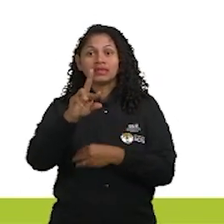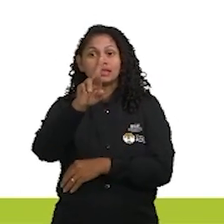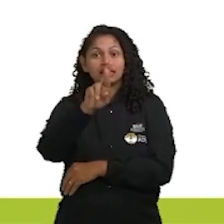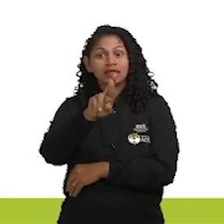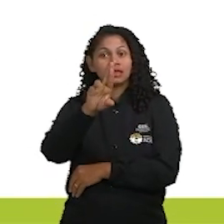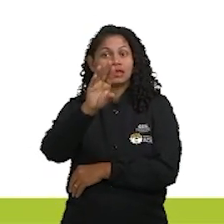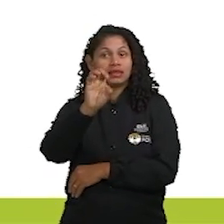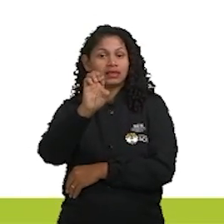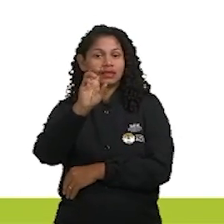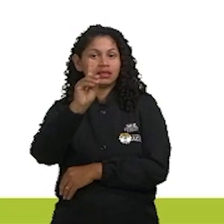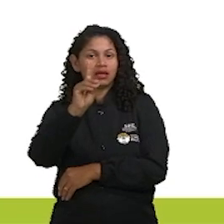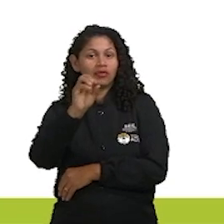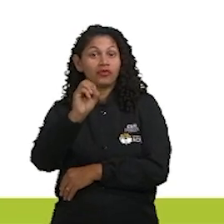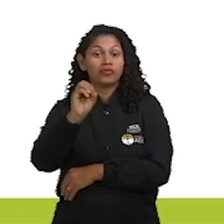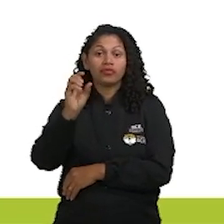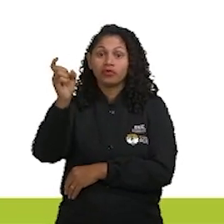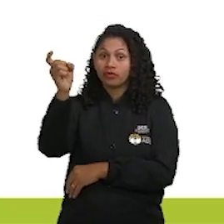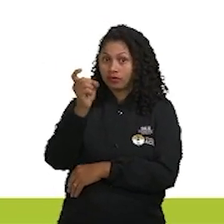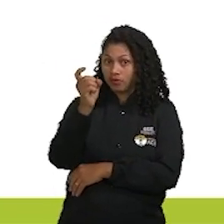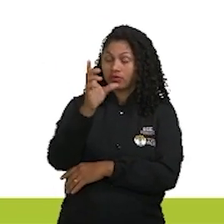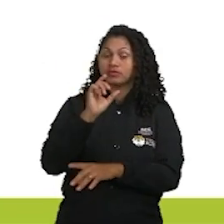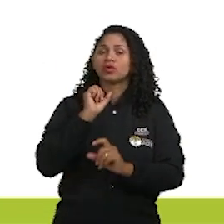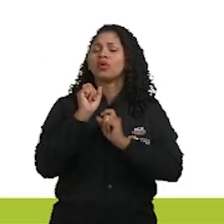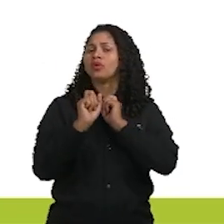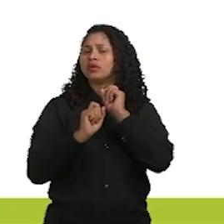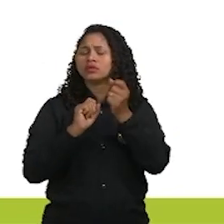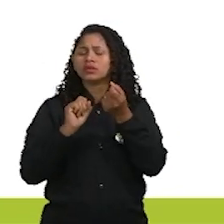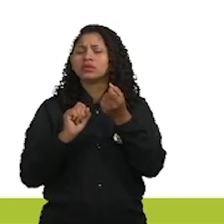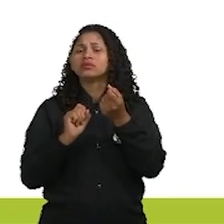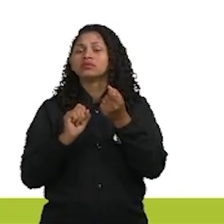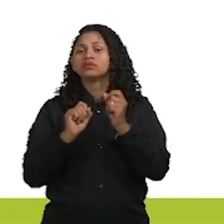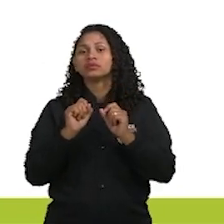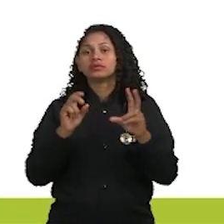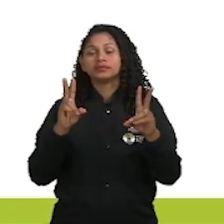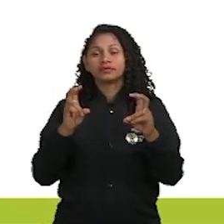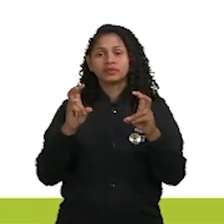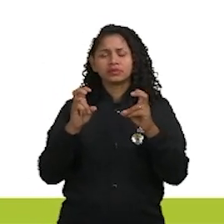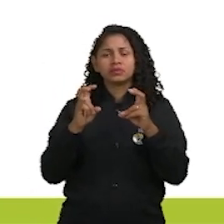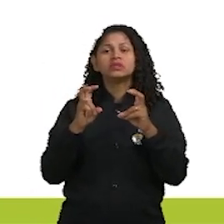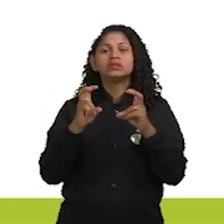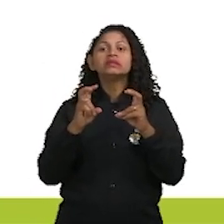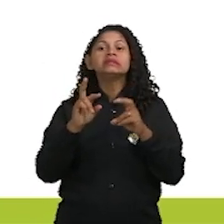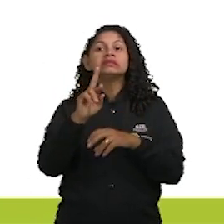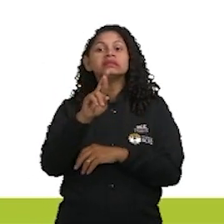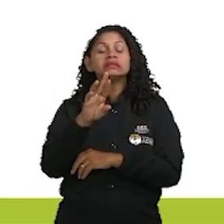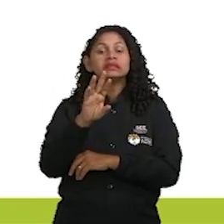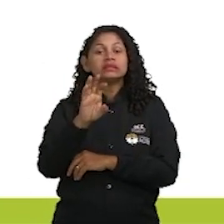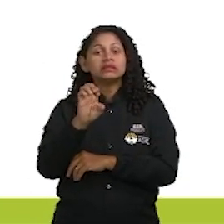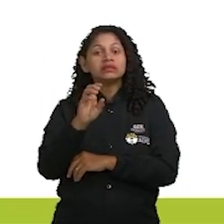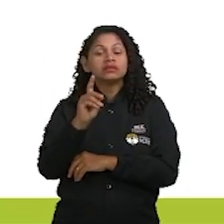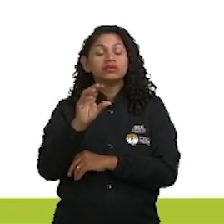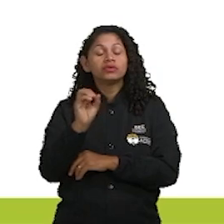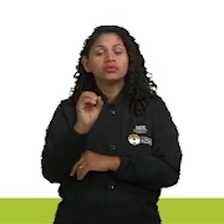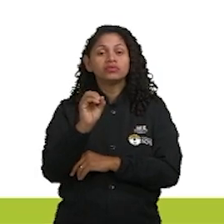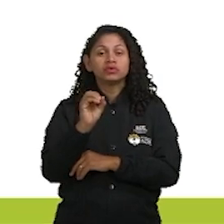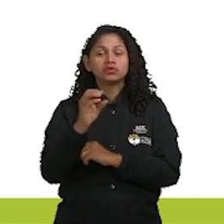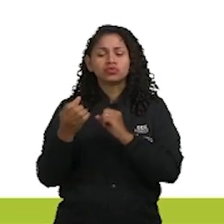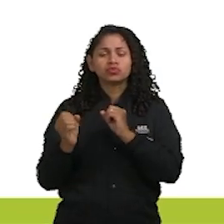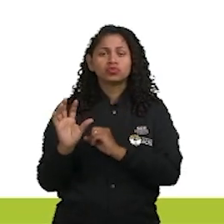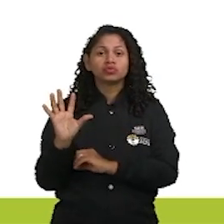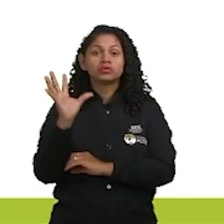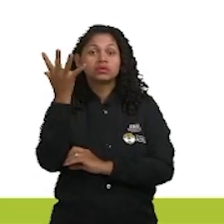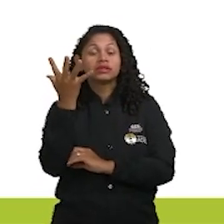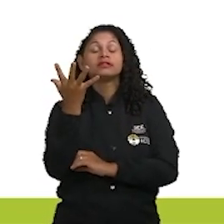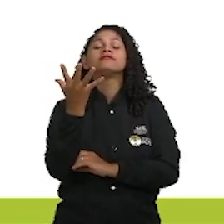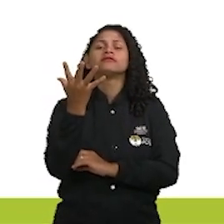de oxidação e redução, também chamadas de reações redox, são fenômenos muito frequentes no